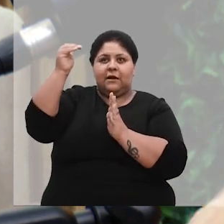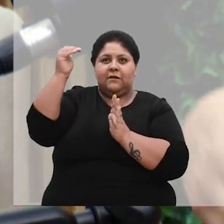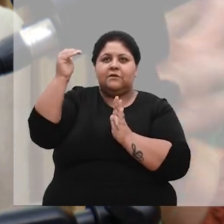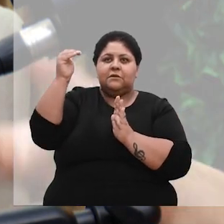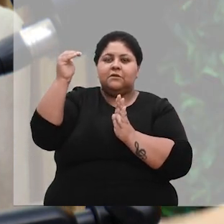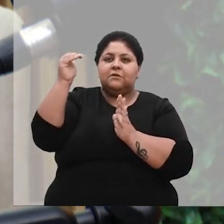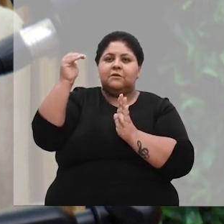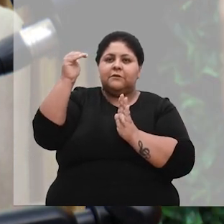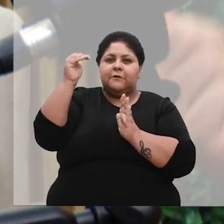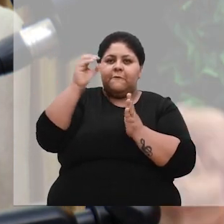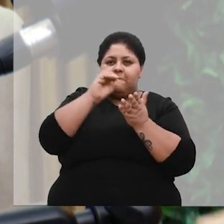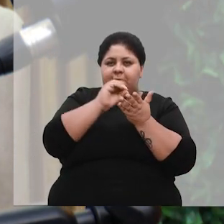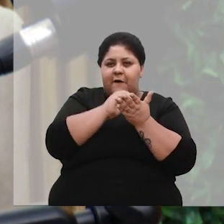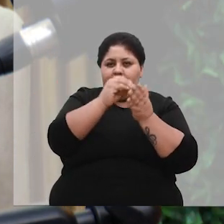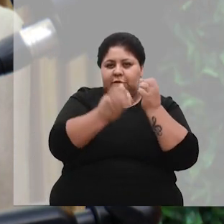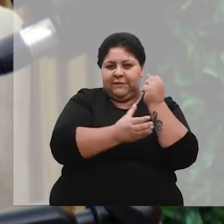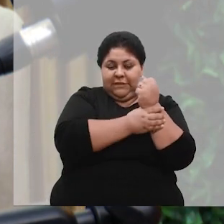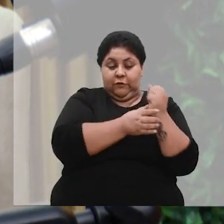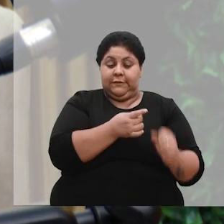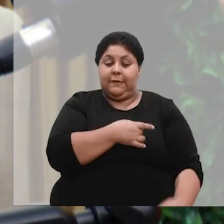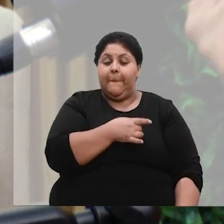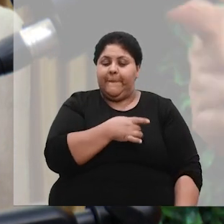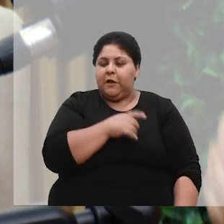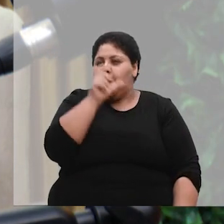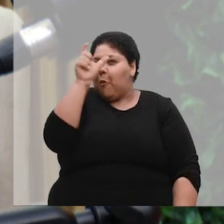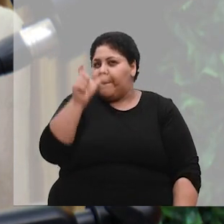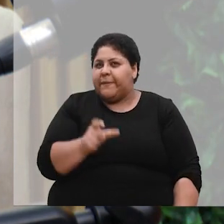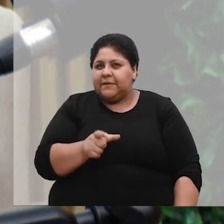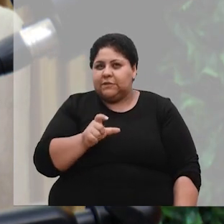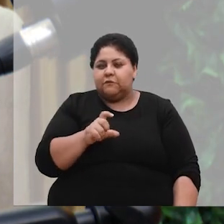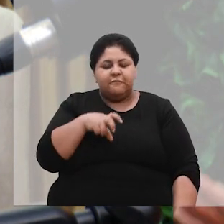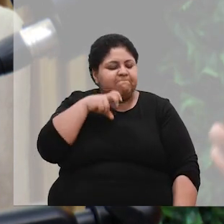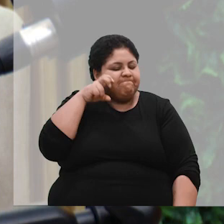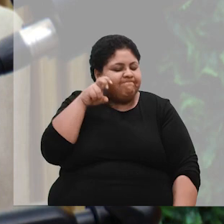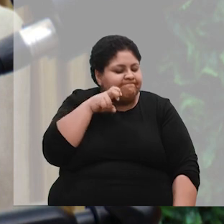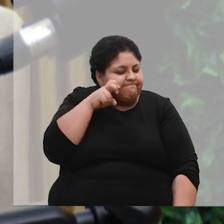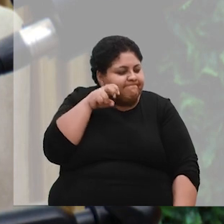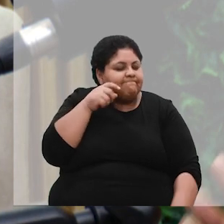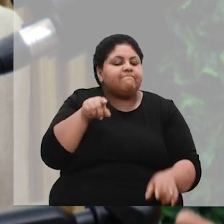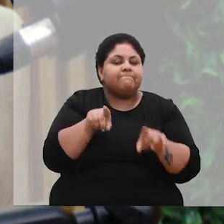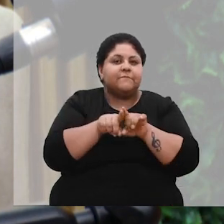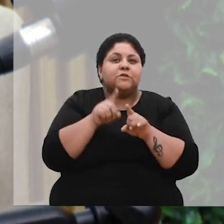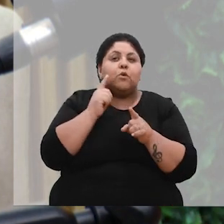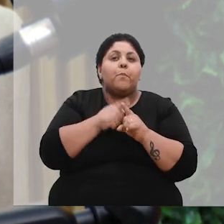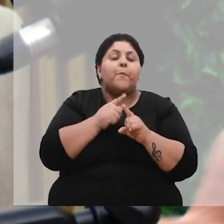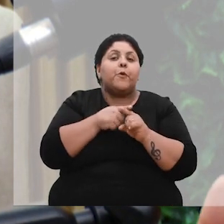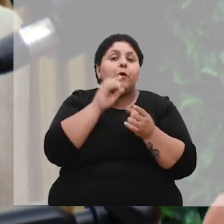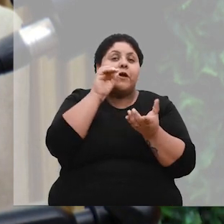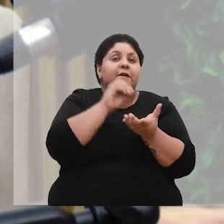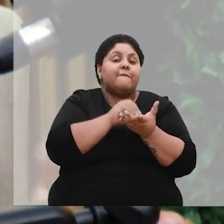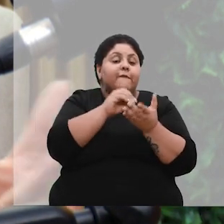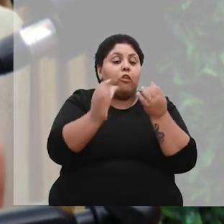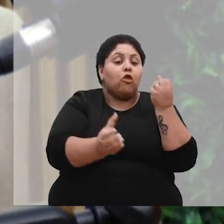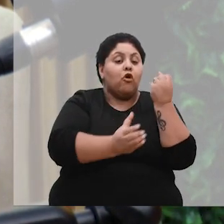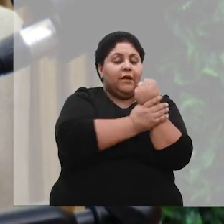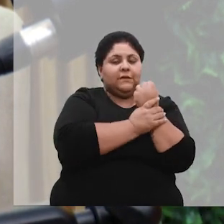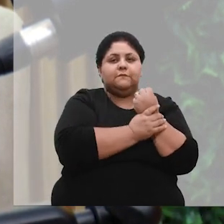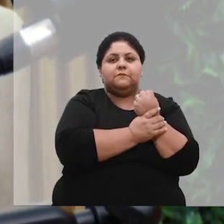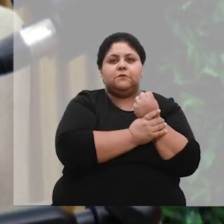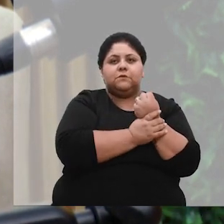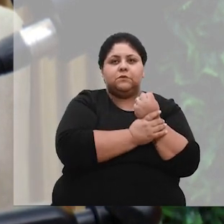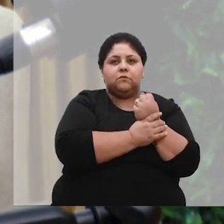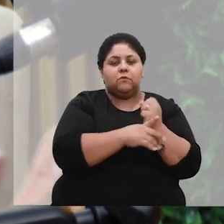adulta, se leva em termos de insegurança, muitas vezes uma pessoa mais retraída, porque faltou